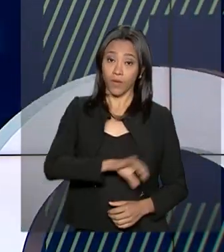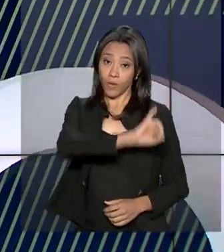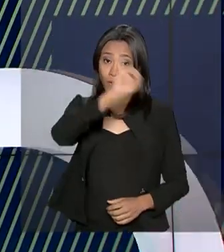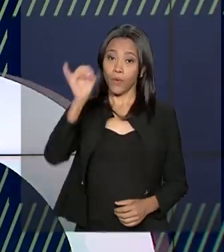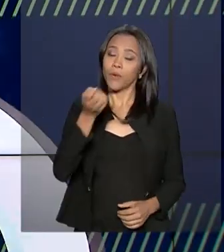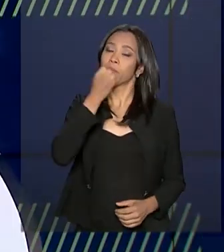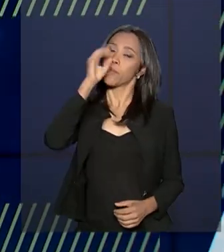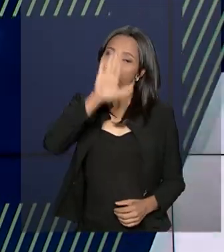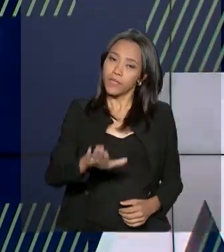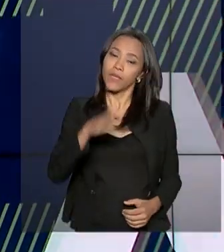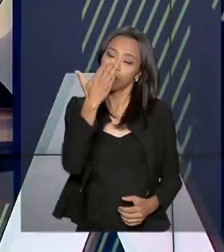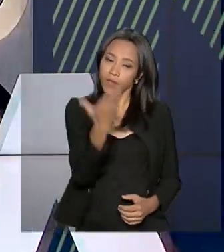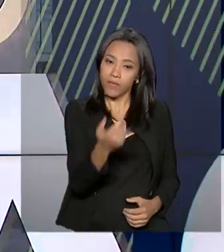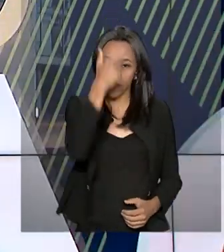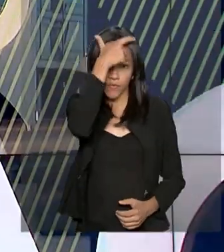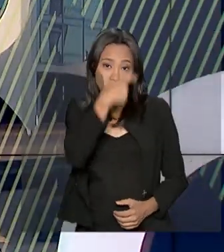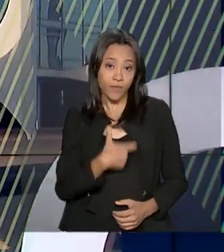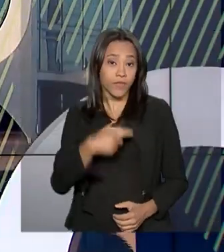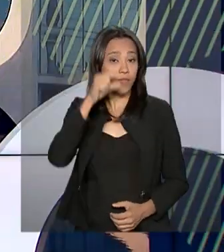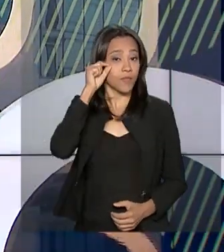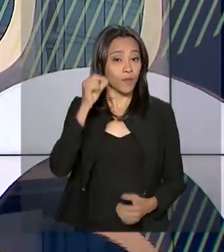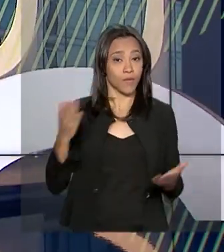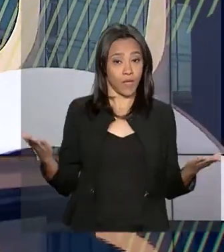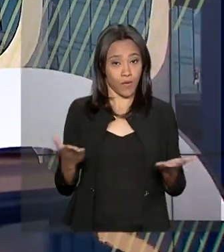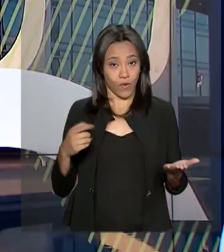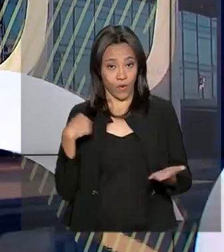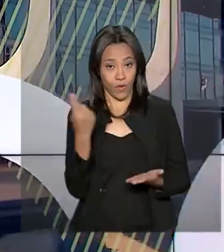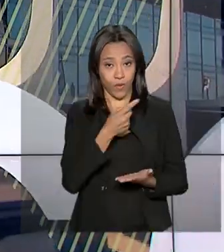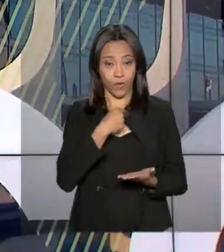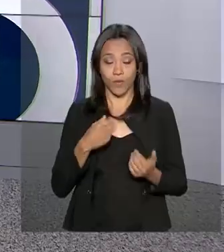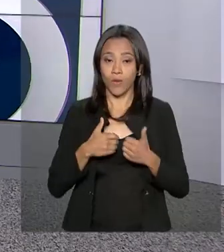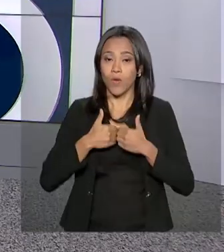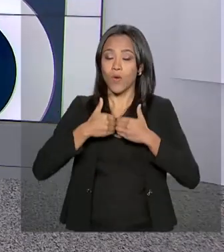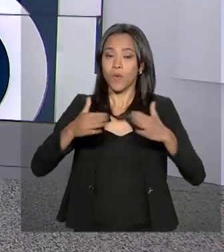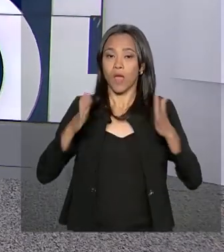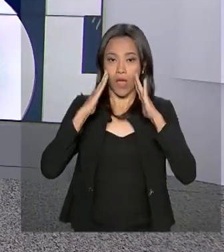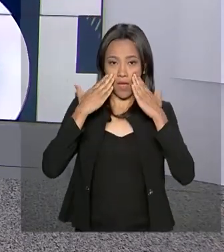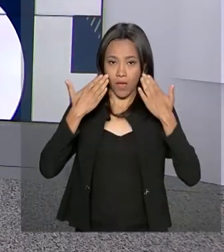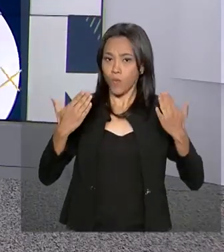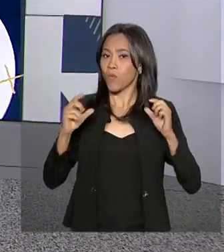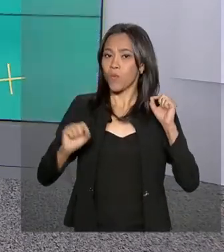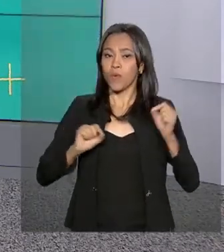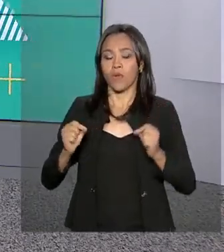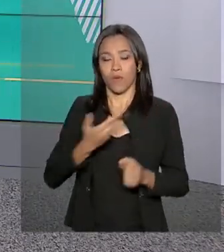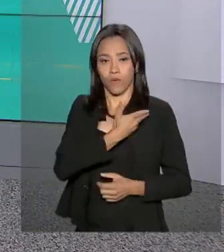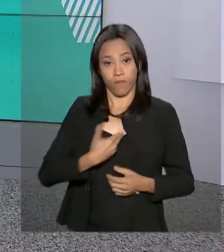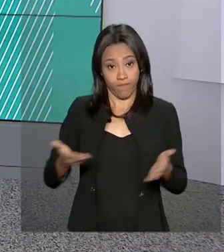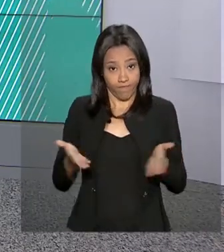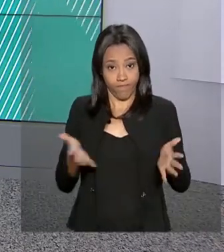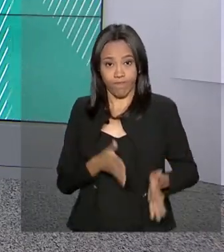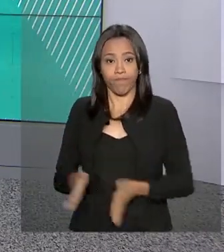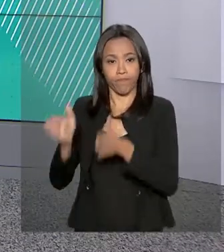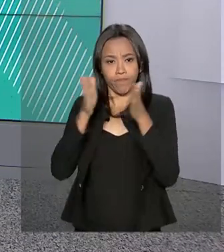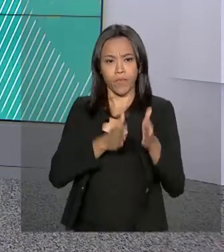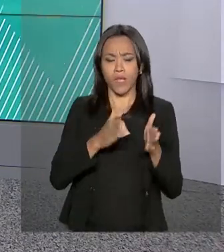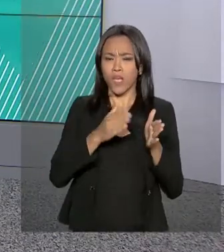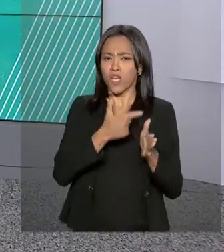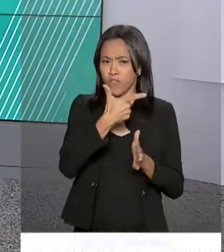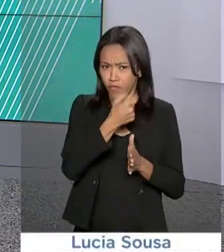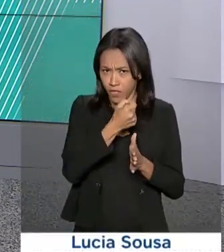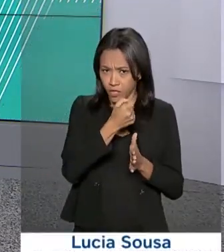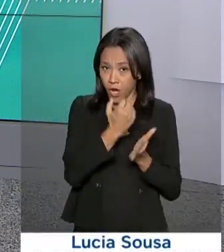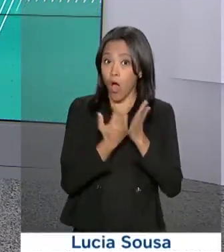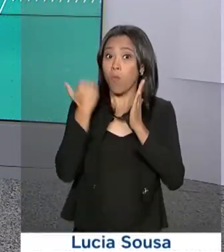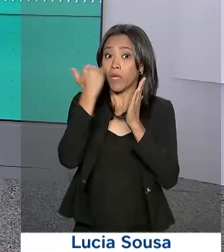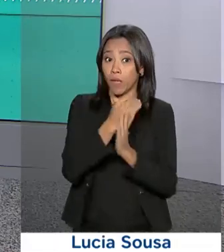Olá, boa tarde para você. Eu sou Roberto Camargo e está no ar o Governo Agora. Aumentar de 20 para 40 pontos o limite para a